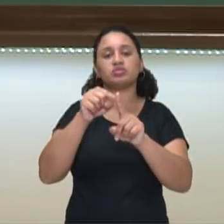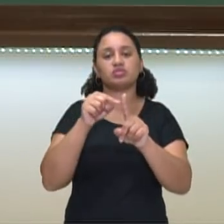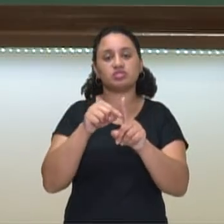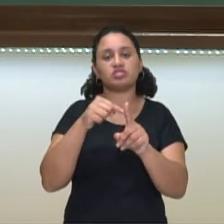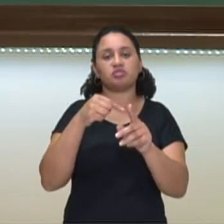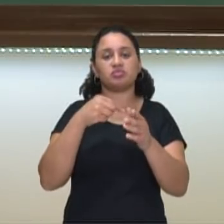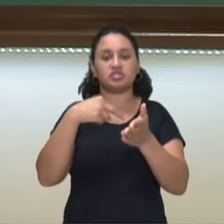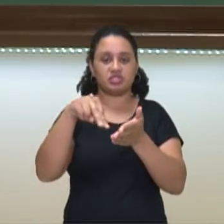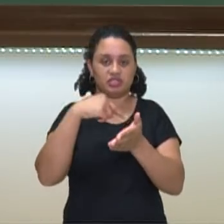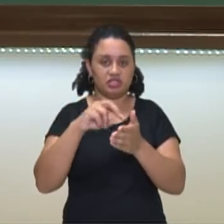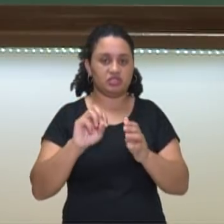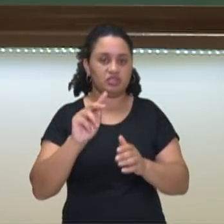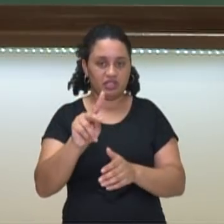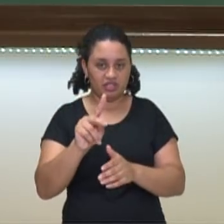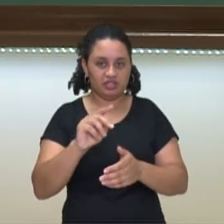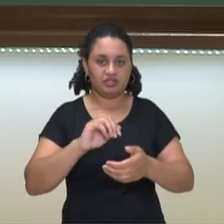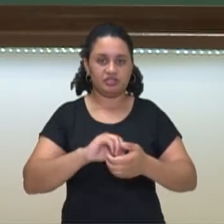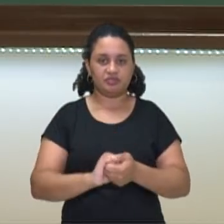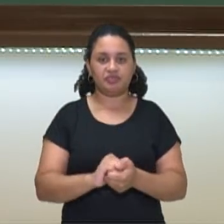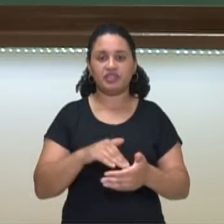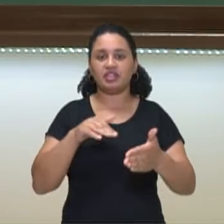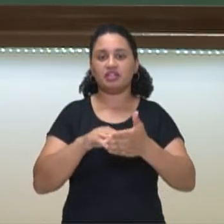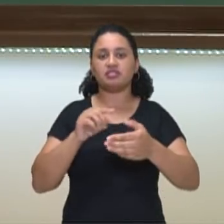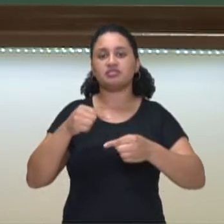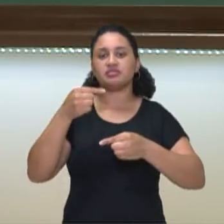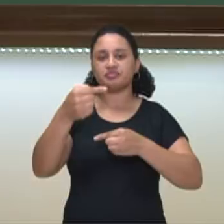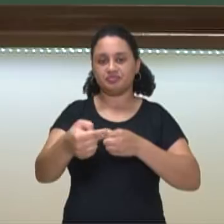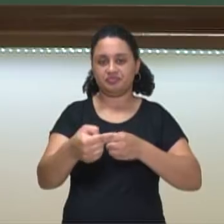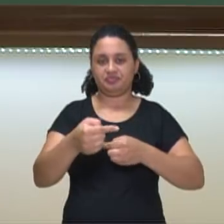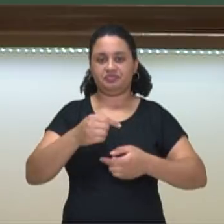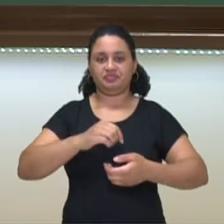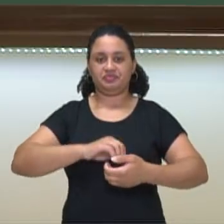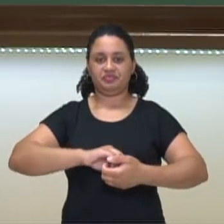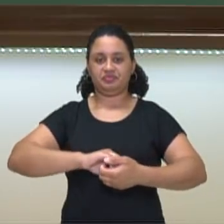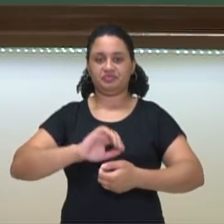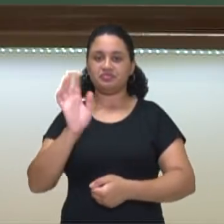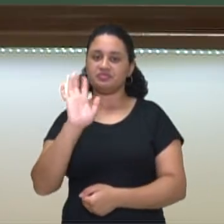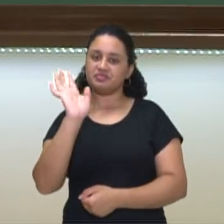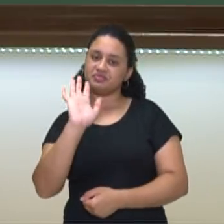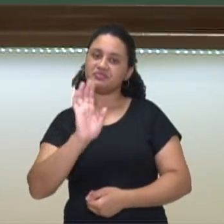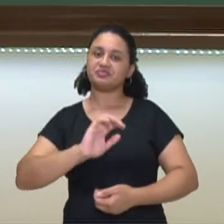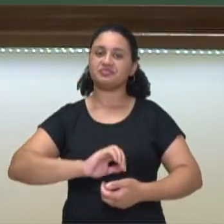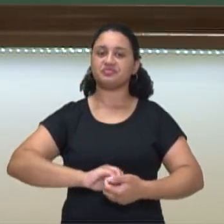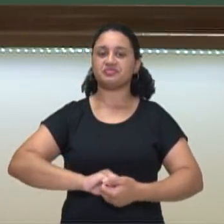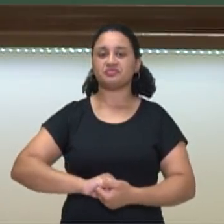tipo de dança, ok? Até breve, pessoal. Tchau.